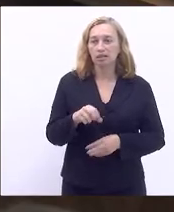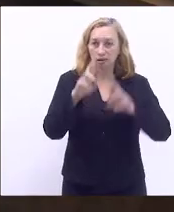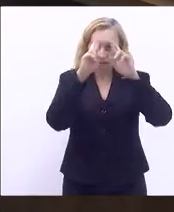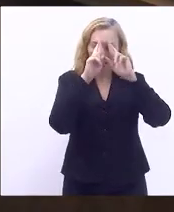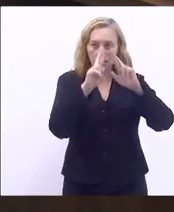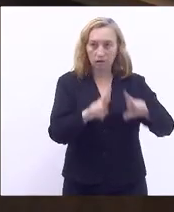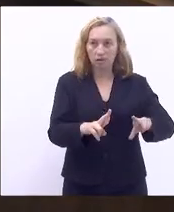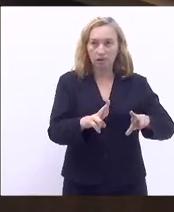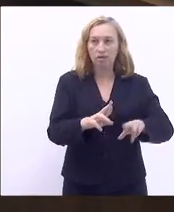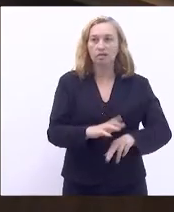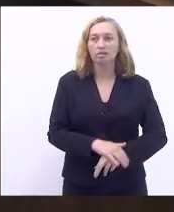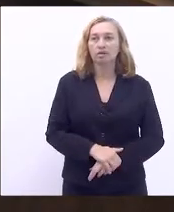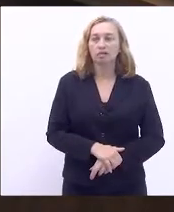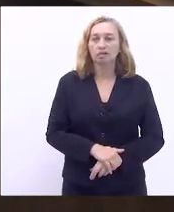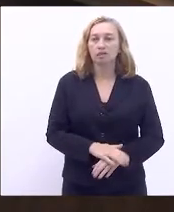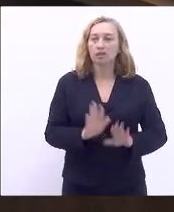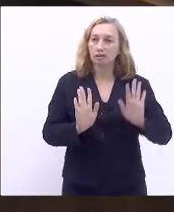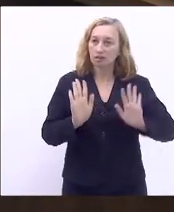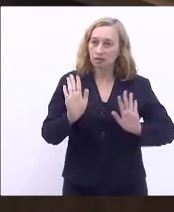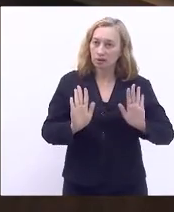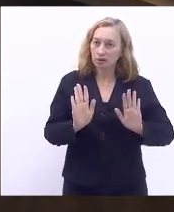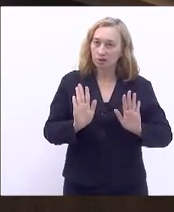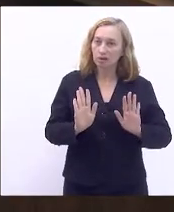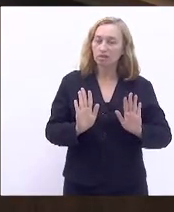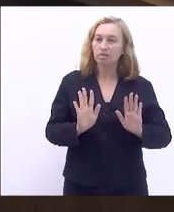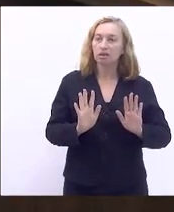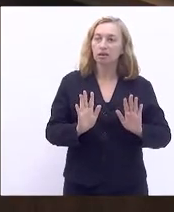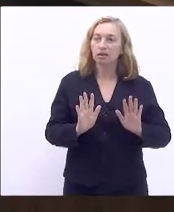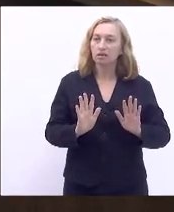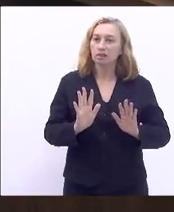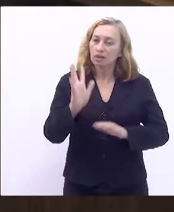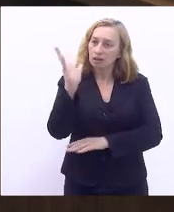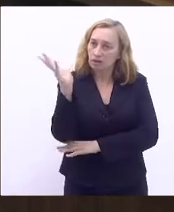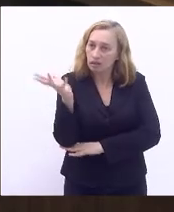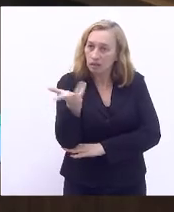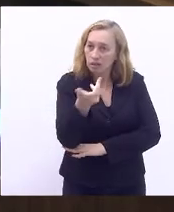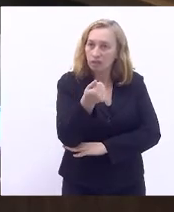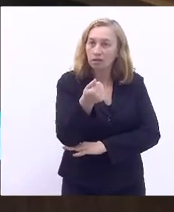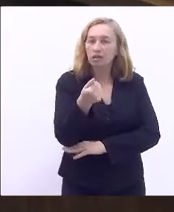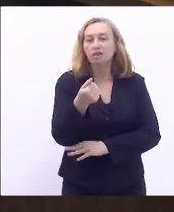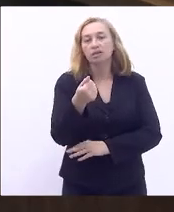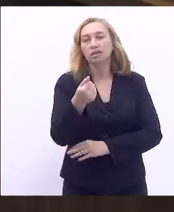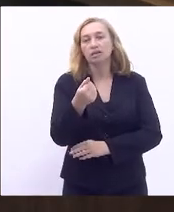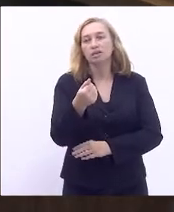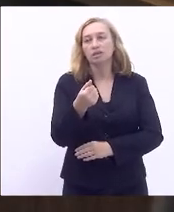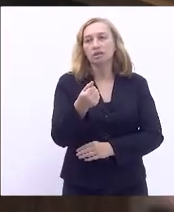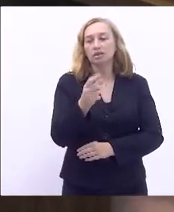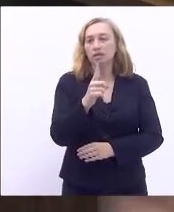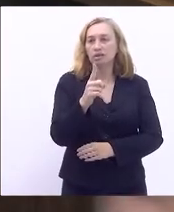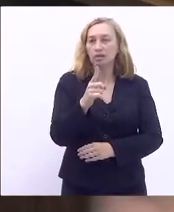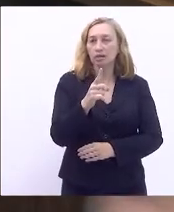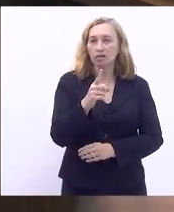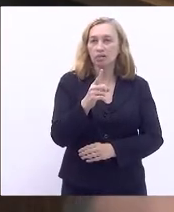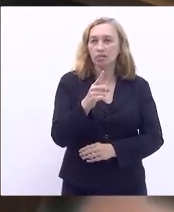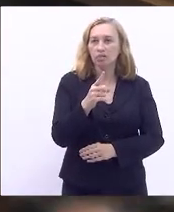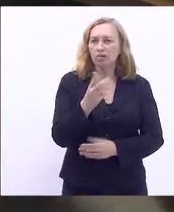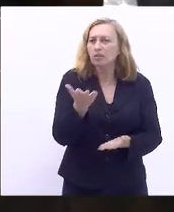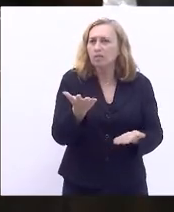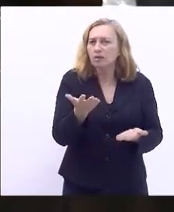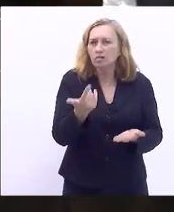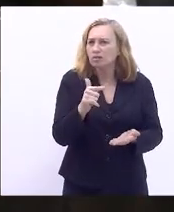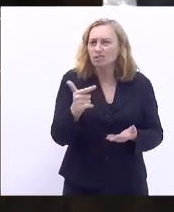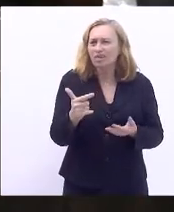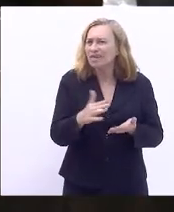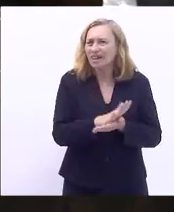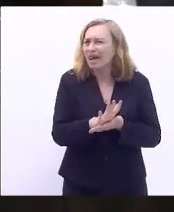respeitar a licença ambiental. Se descumprir a licença, não tem como. Mas não tem nada a ver